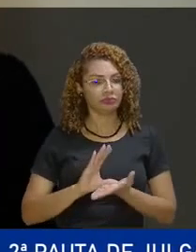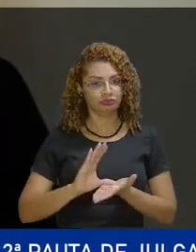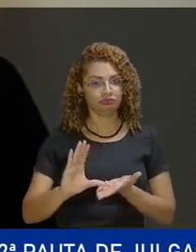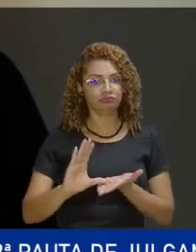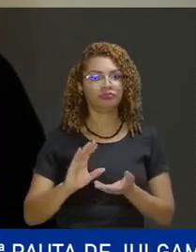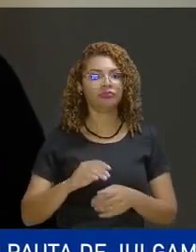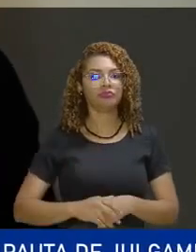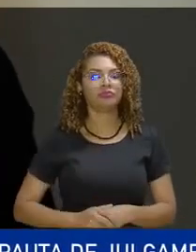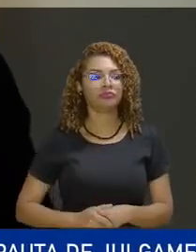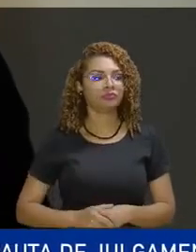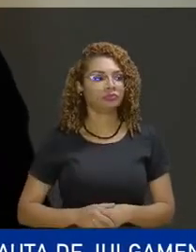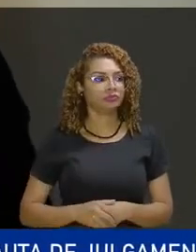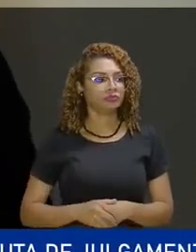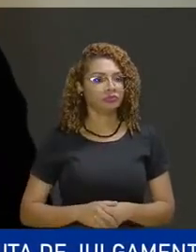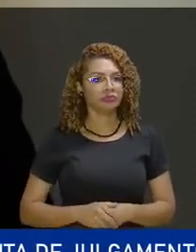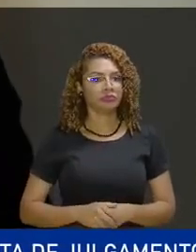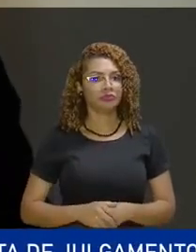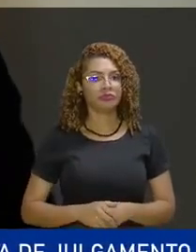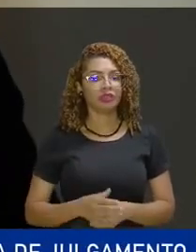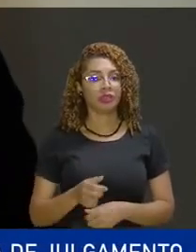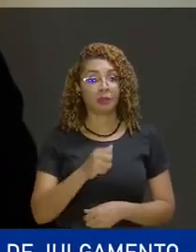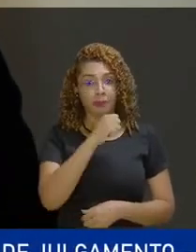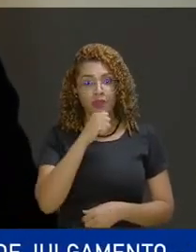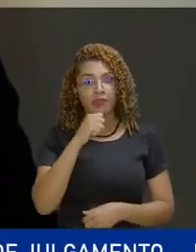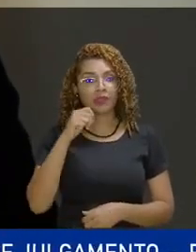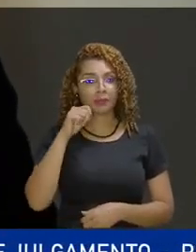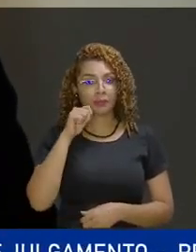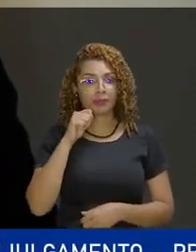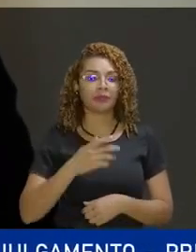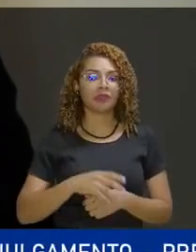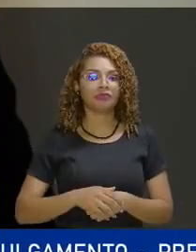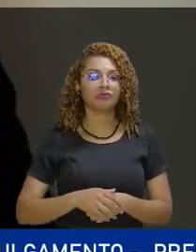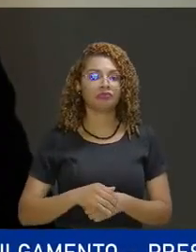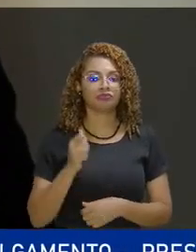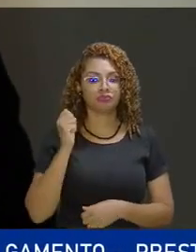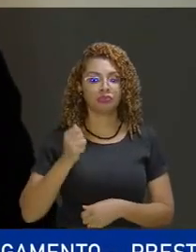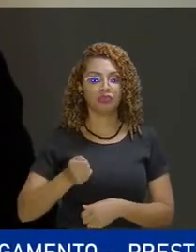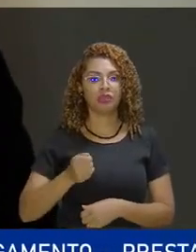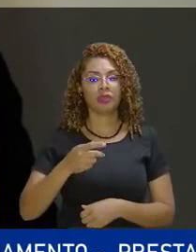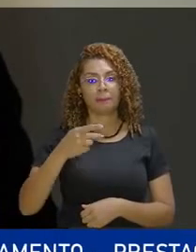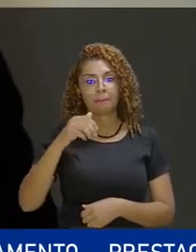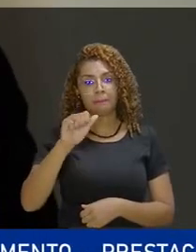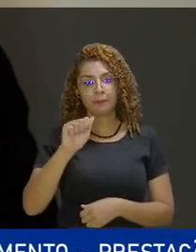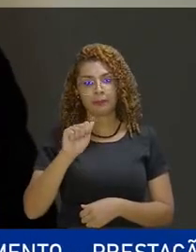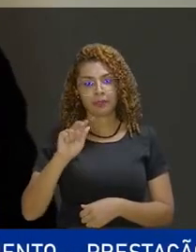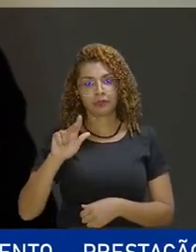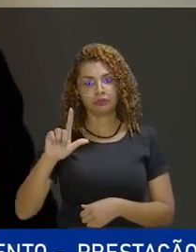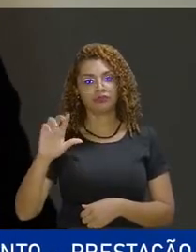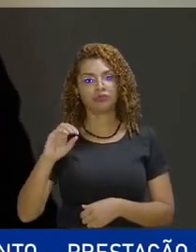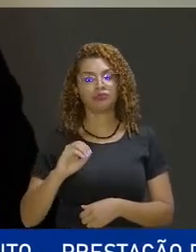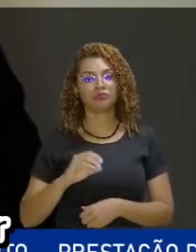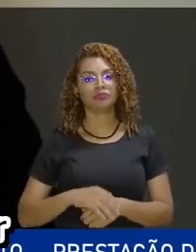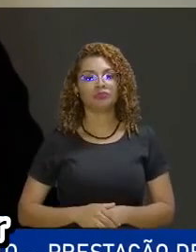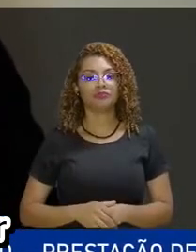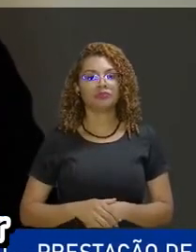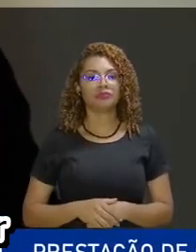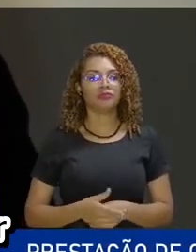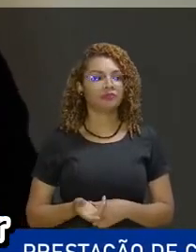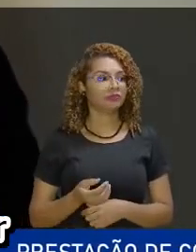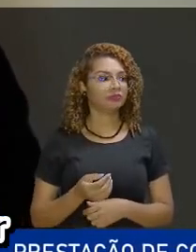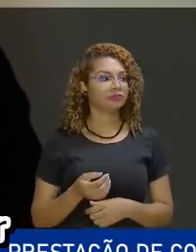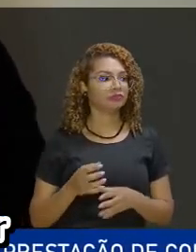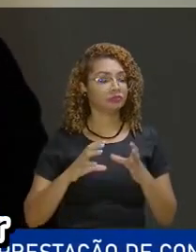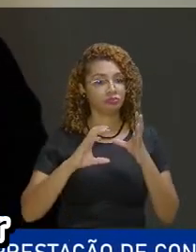600.105 de 2023, origem Macapá, relator juiz Paulo Madeira. Interessados é o PSD, o Partido